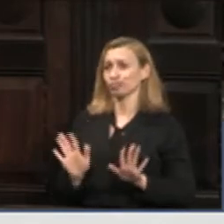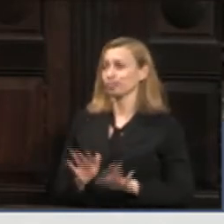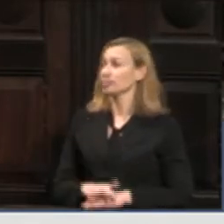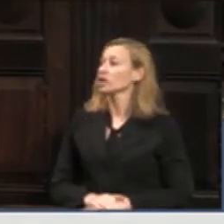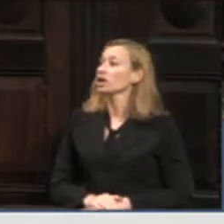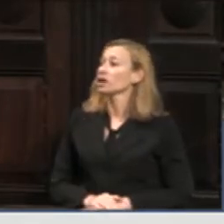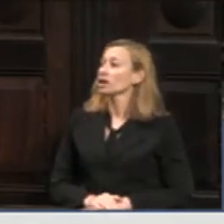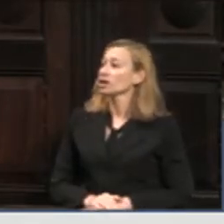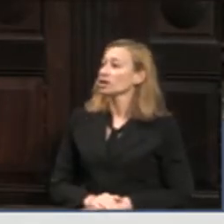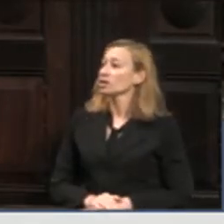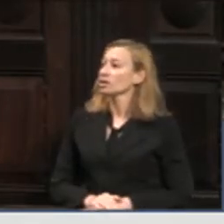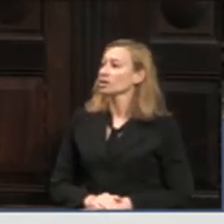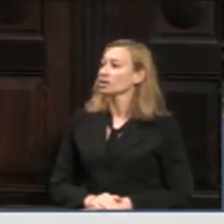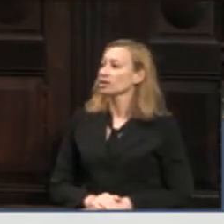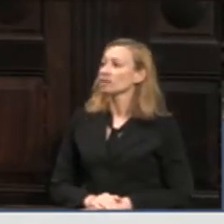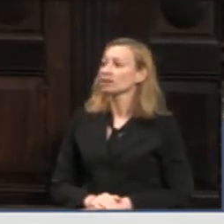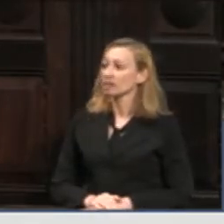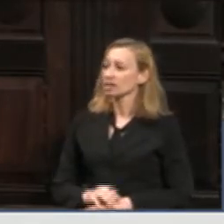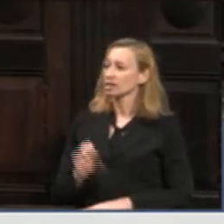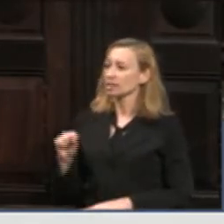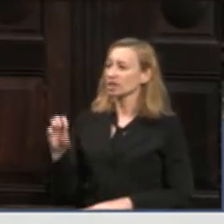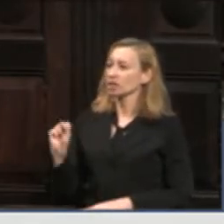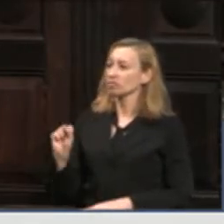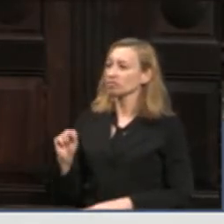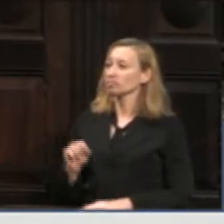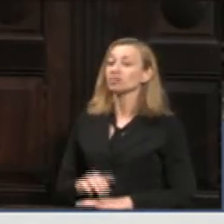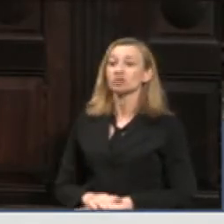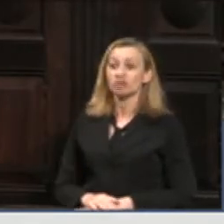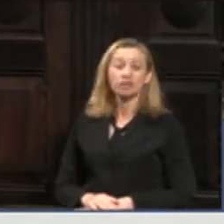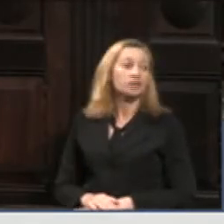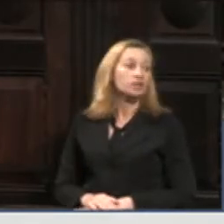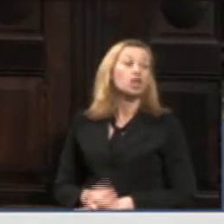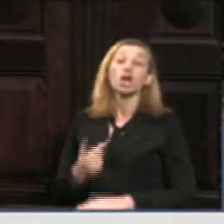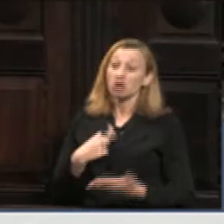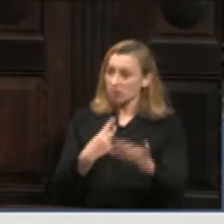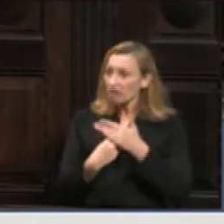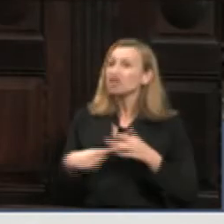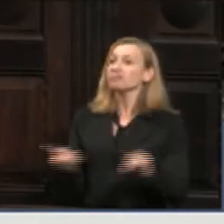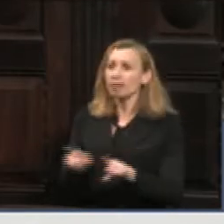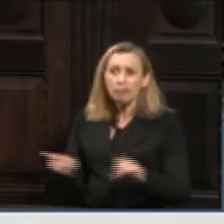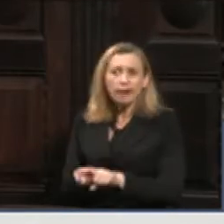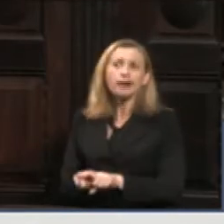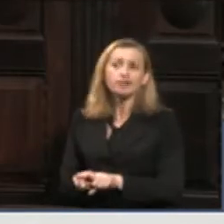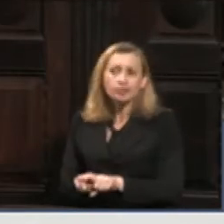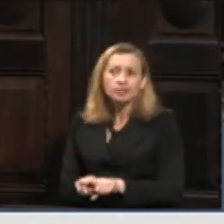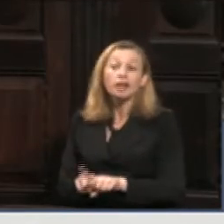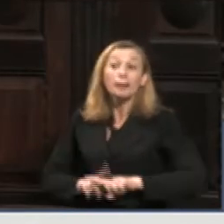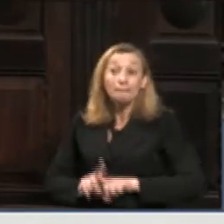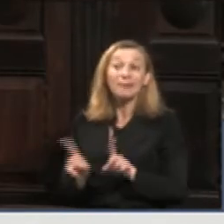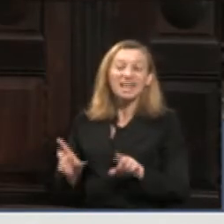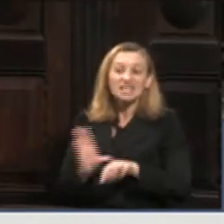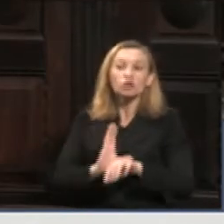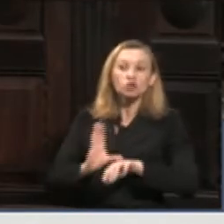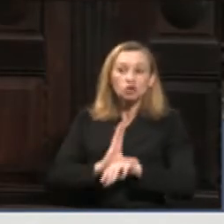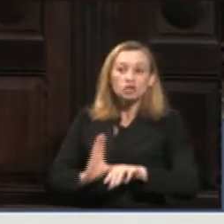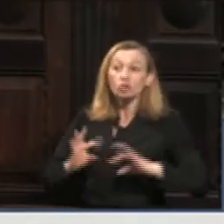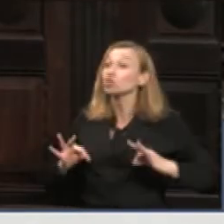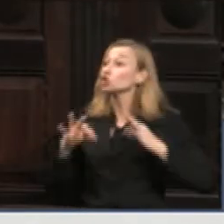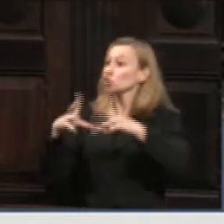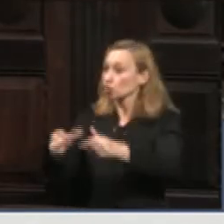Mas a Constituição é uma só. Eu também defendo. Mas eu defendo a Constituição como um